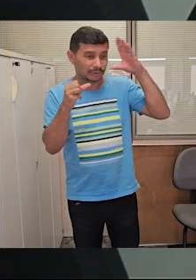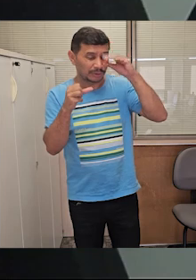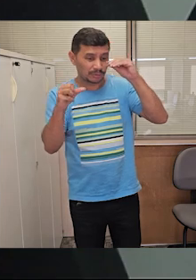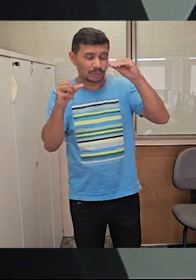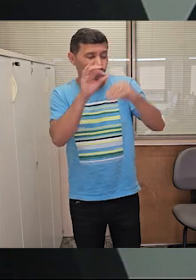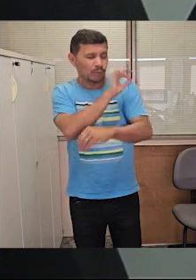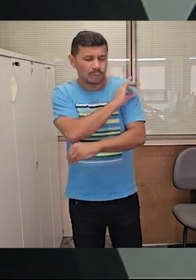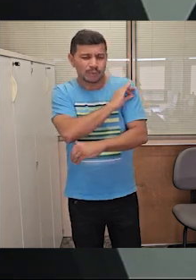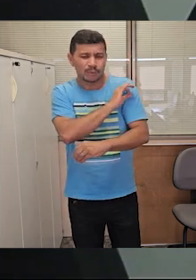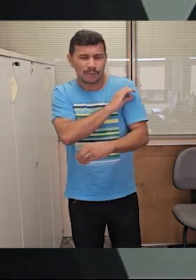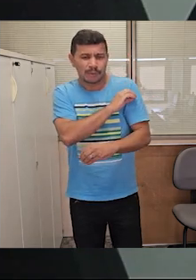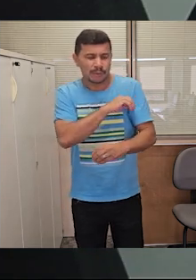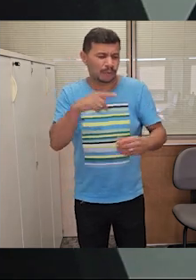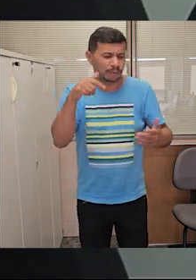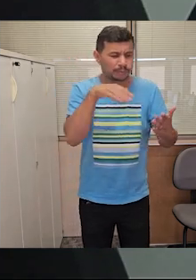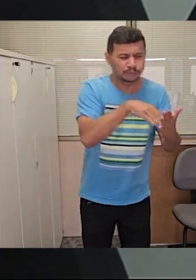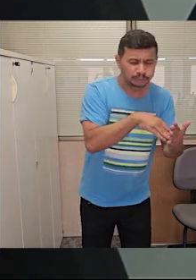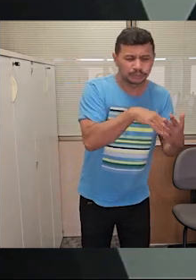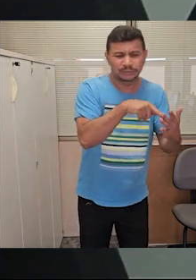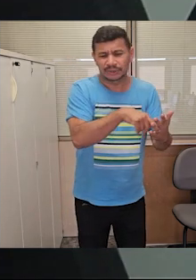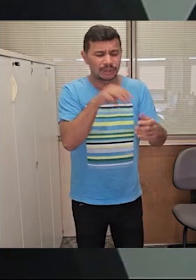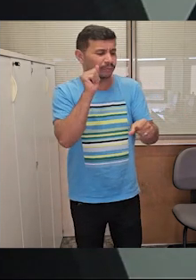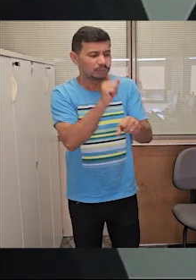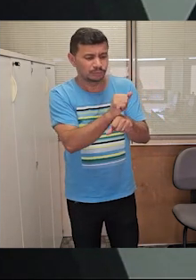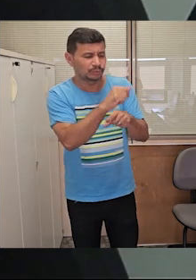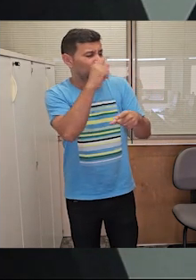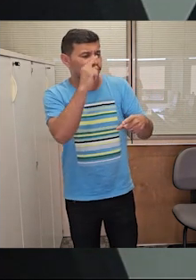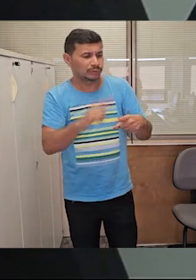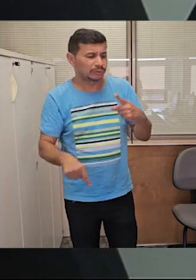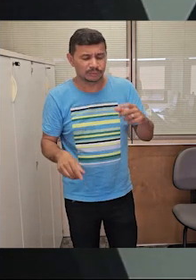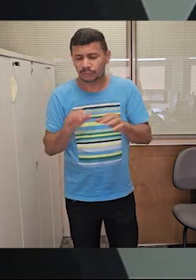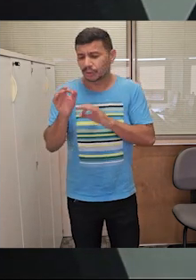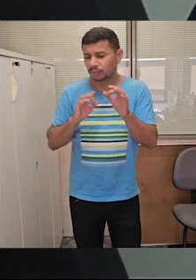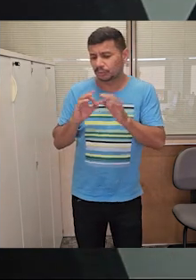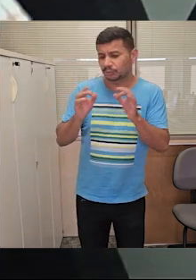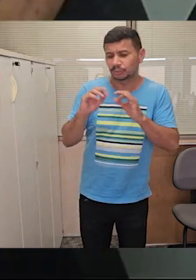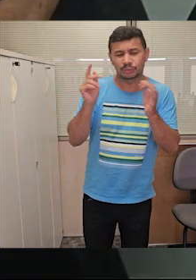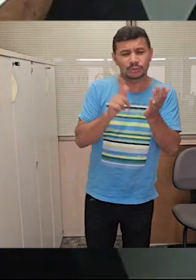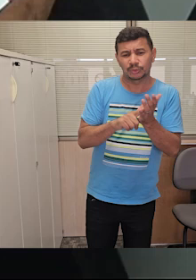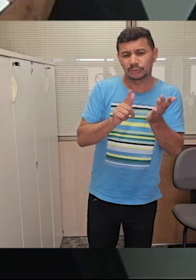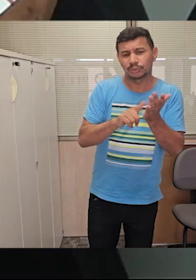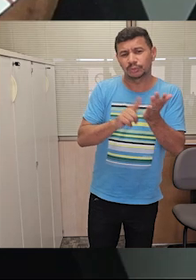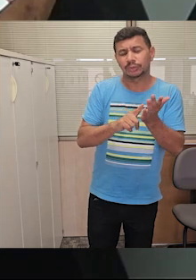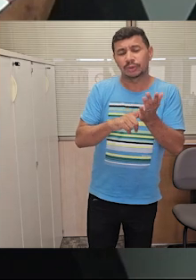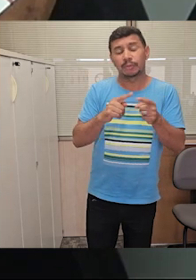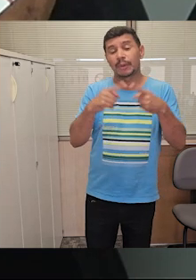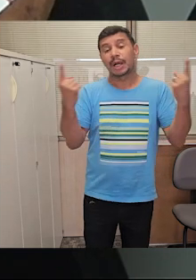noite e não permitiu que a gente desse continuidade a toda uma outra coisa que a gente já tinha planejado. Mas, mesmo